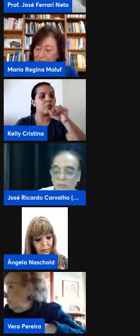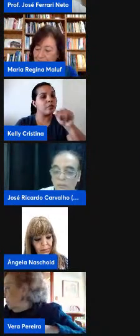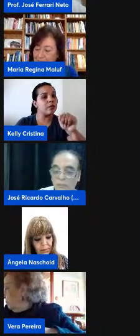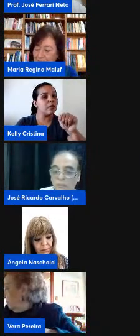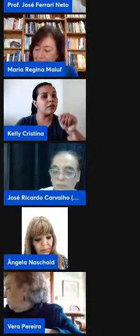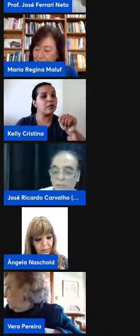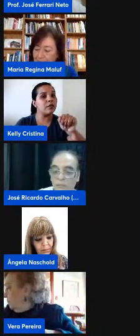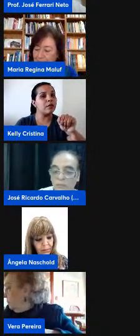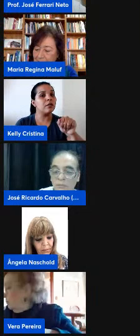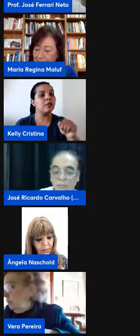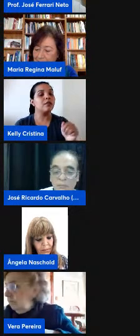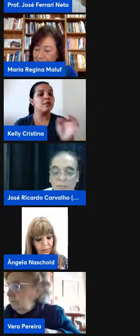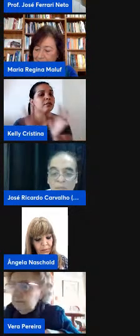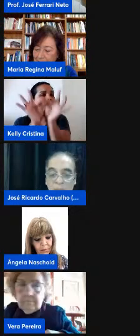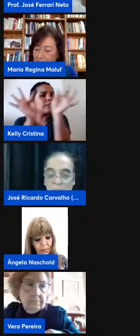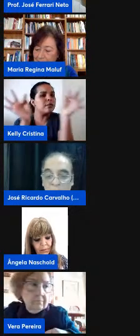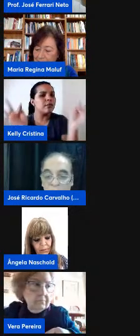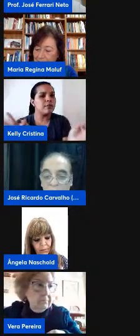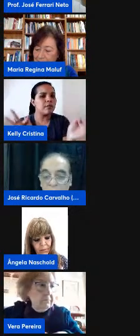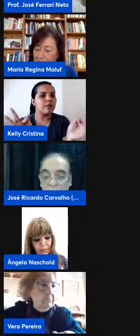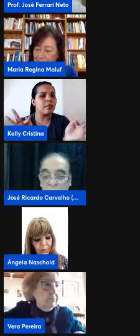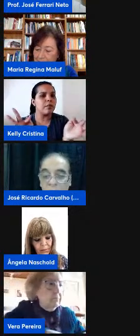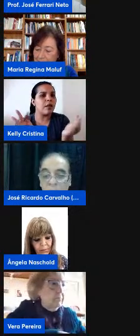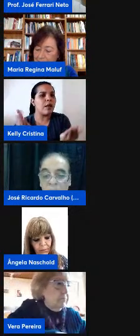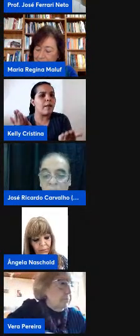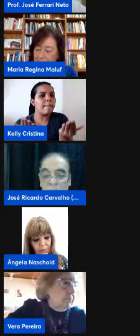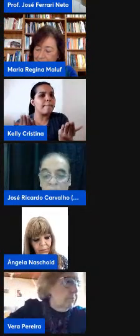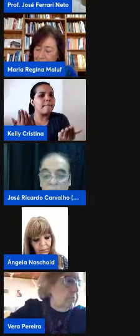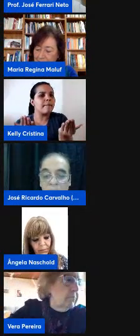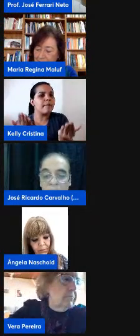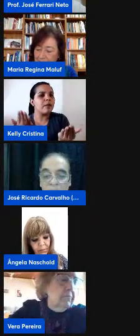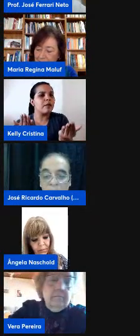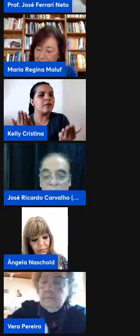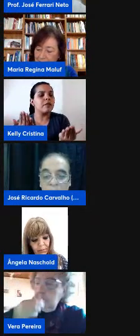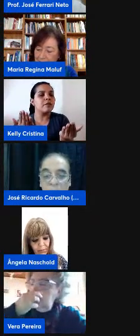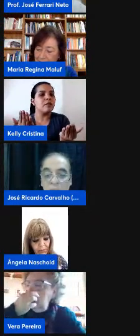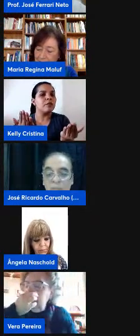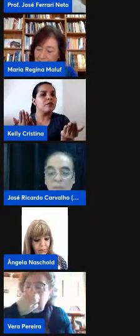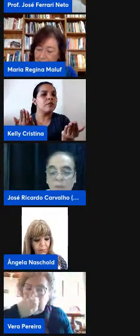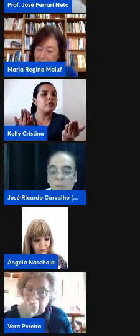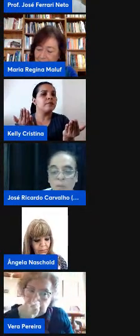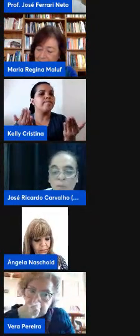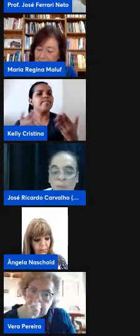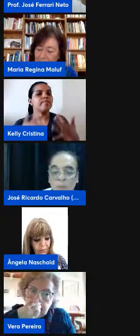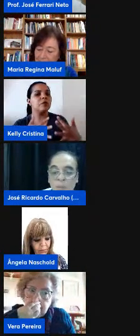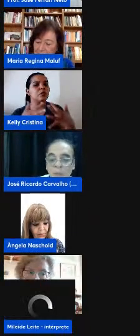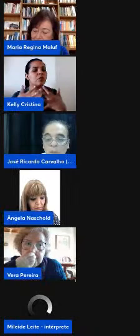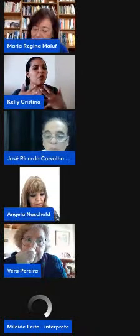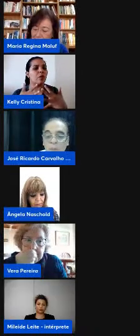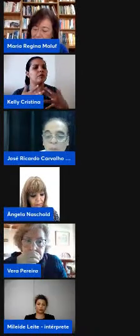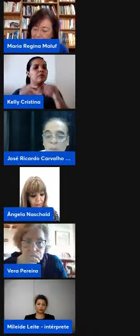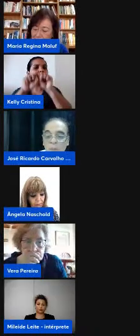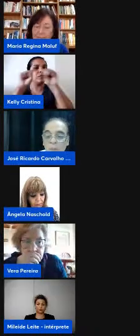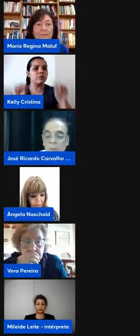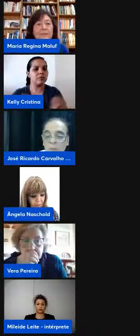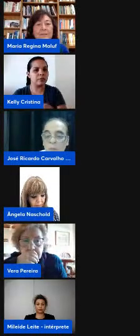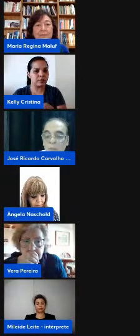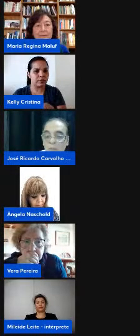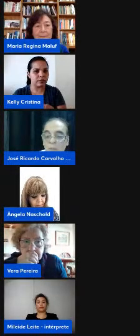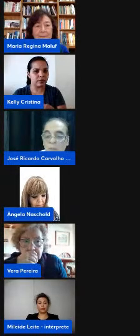de uma maneira bem simples, ela mede o nível de desordem em um sistema.